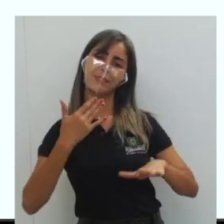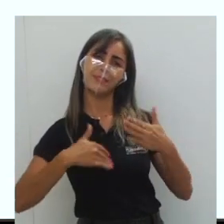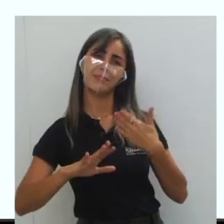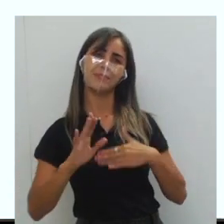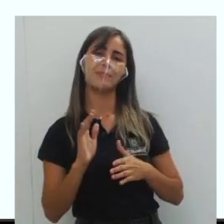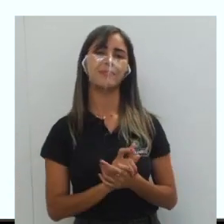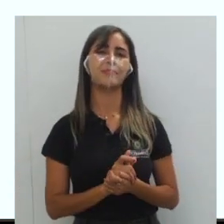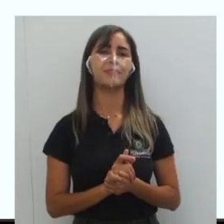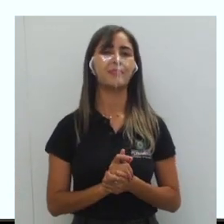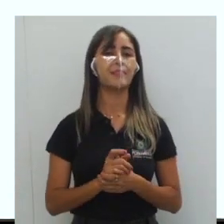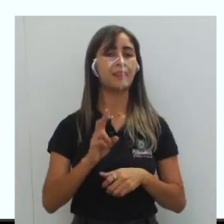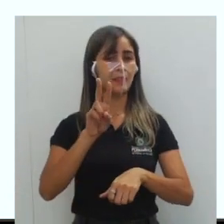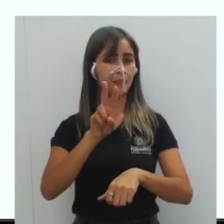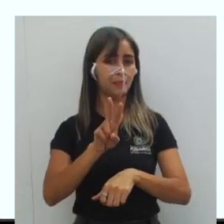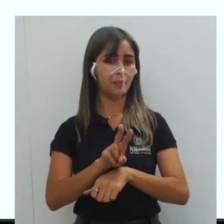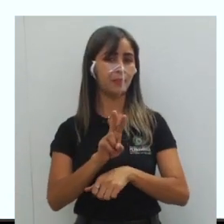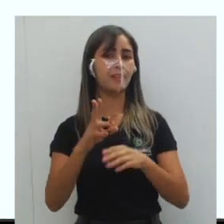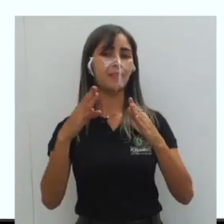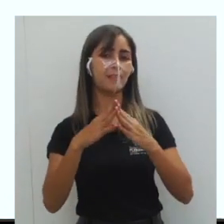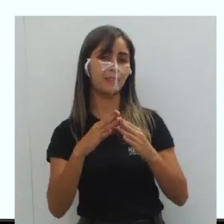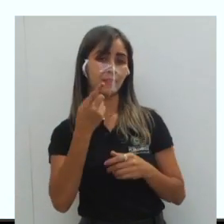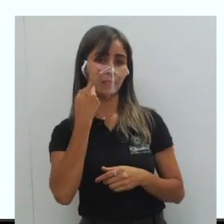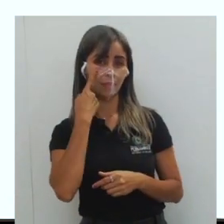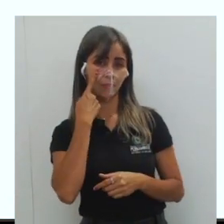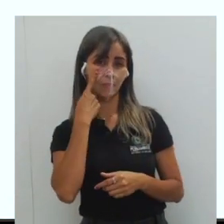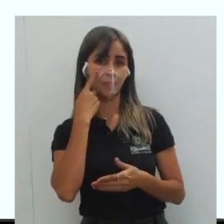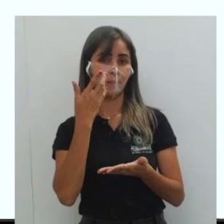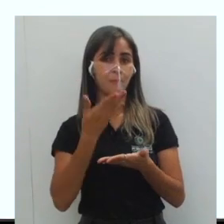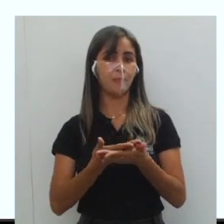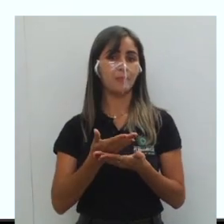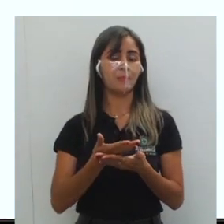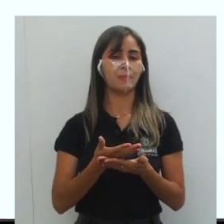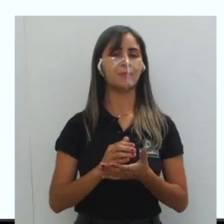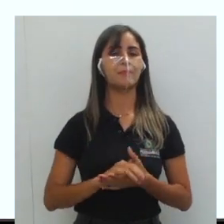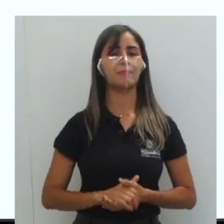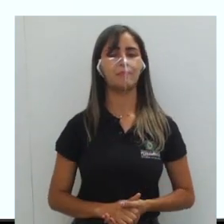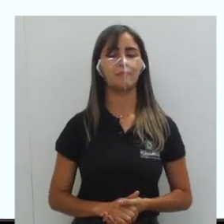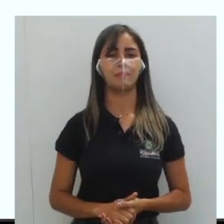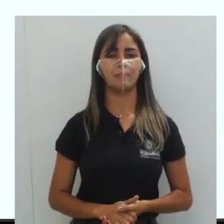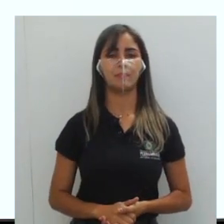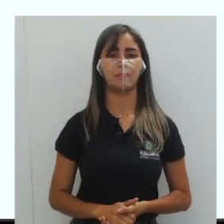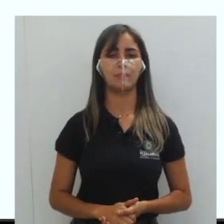tranquilo e, claro, protegido em casa e a gente se vê na próxima. Bye, bye!